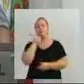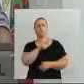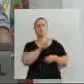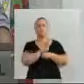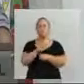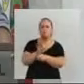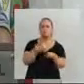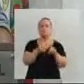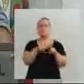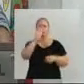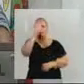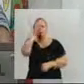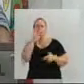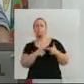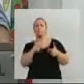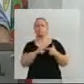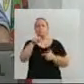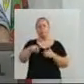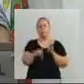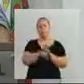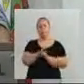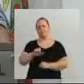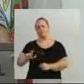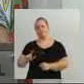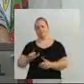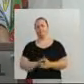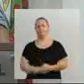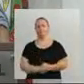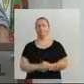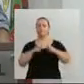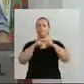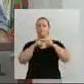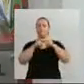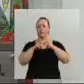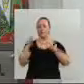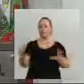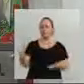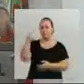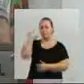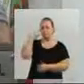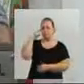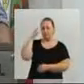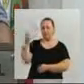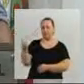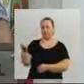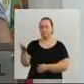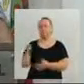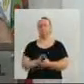necessidades dos nossos munícipes. Transporte coletivo, vereador Jefferson Forge, com excelência que